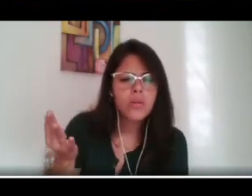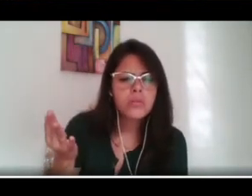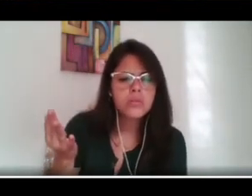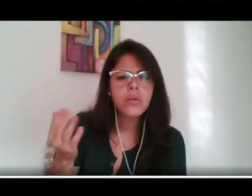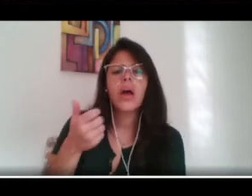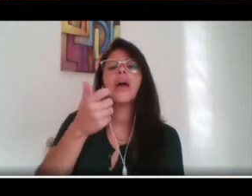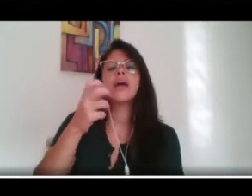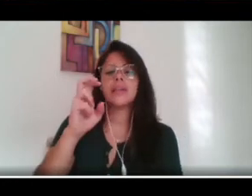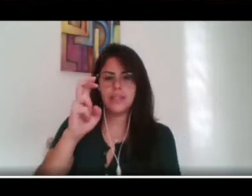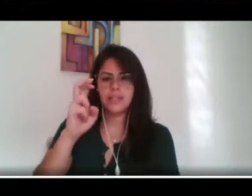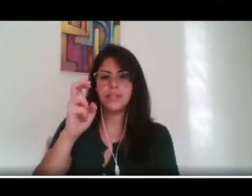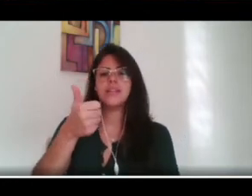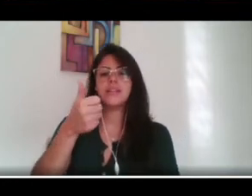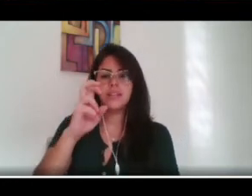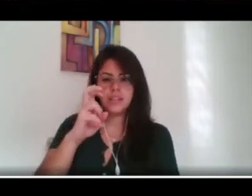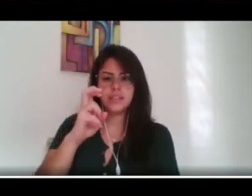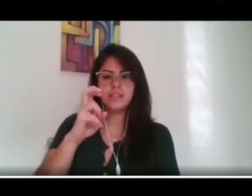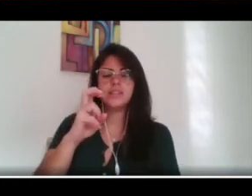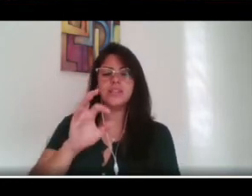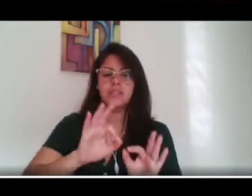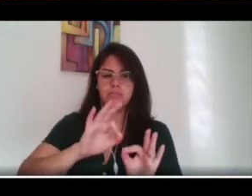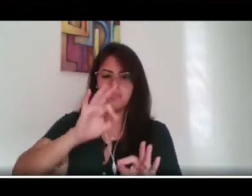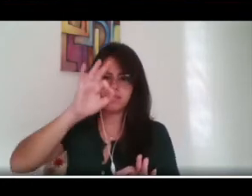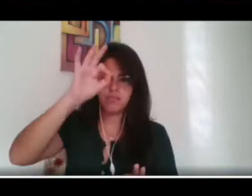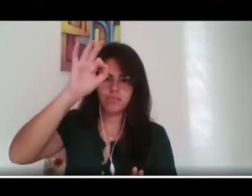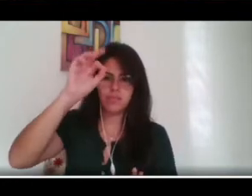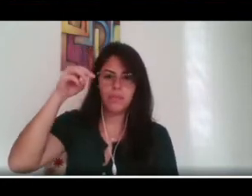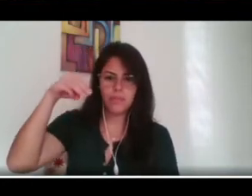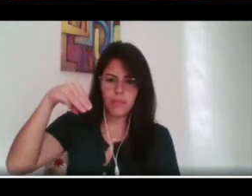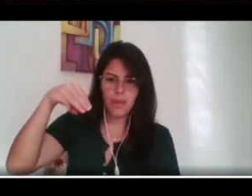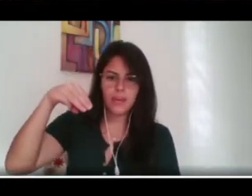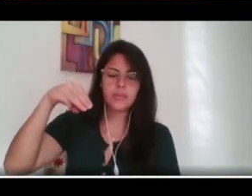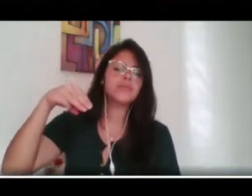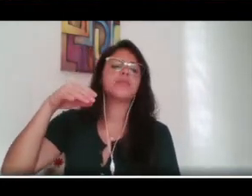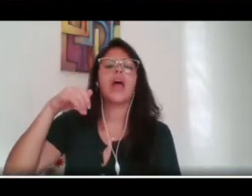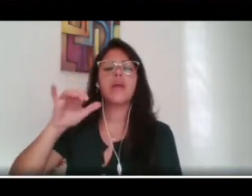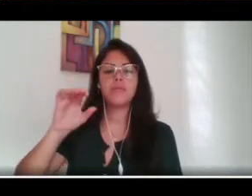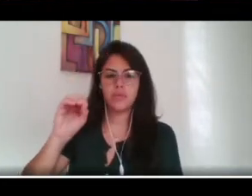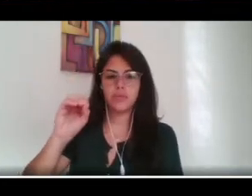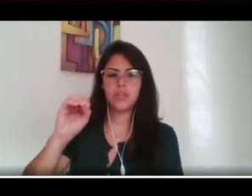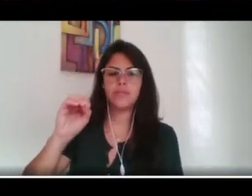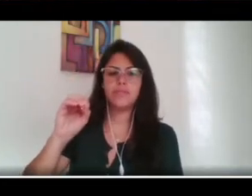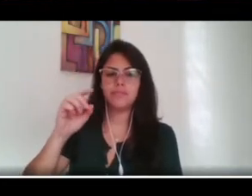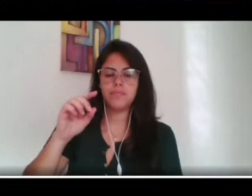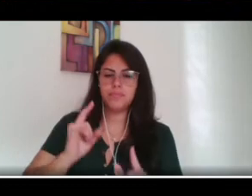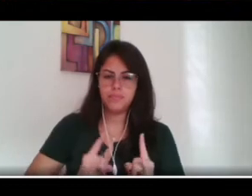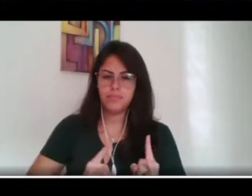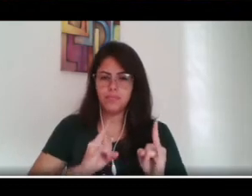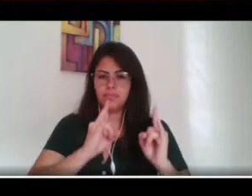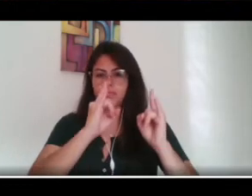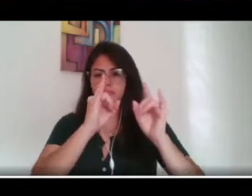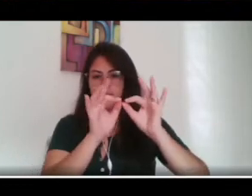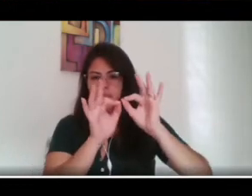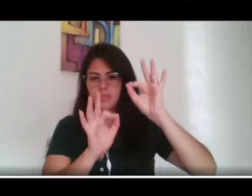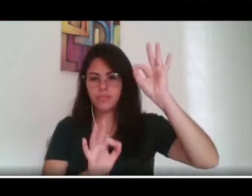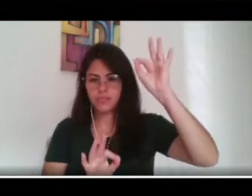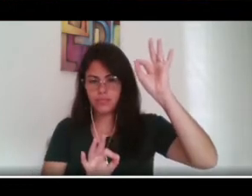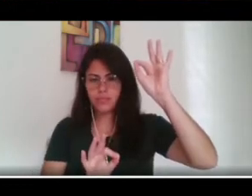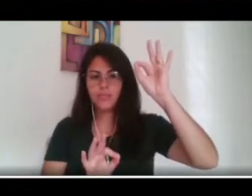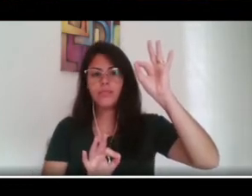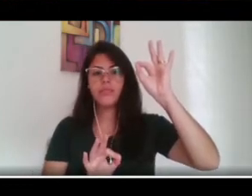O Y0 é igual a 15 metros, né? E ele joga uma